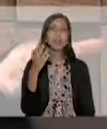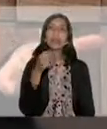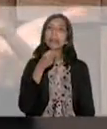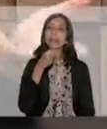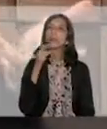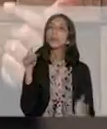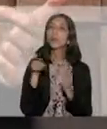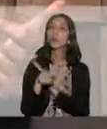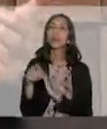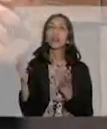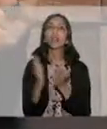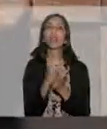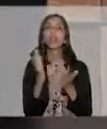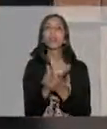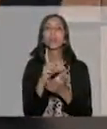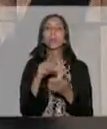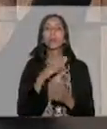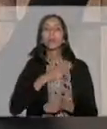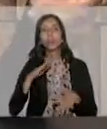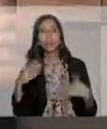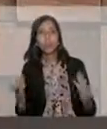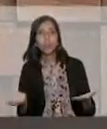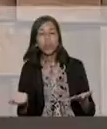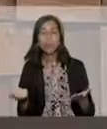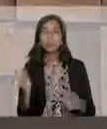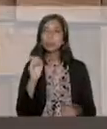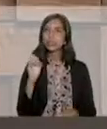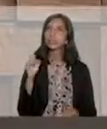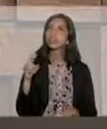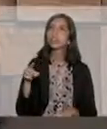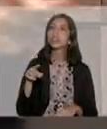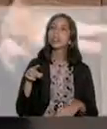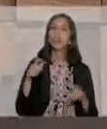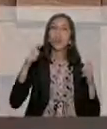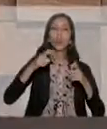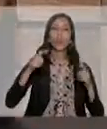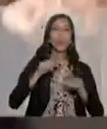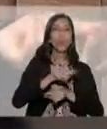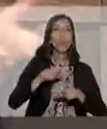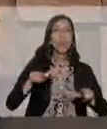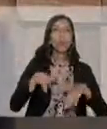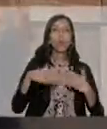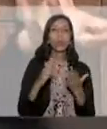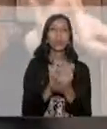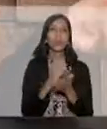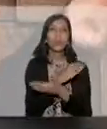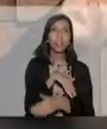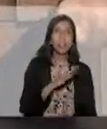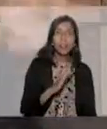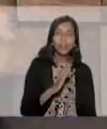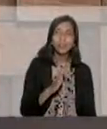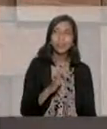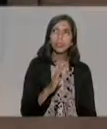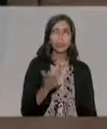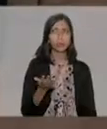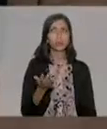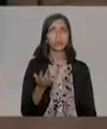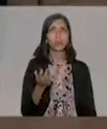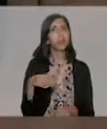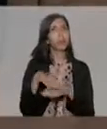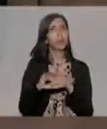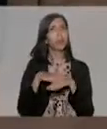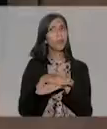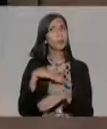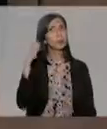era assim, qual o seu livro preferido? Se você fosse para uma ilha, qual o livro, o filme que você... Eu falei, gente, eu tô em que esse é papo